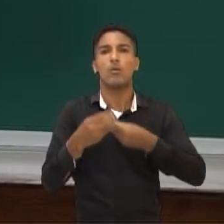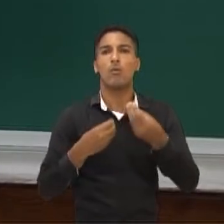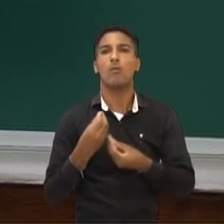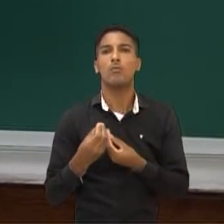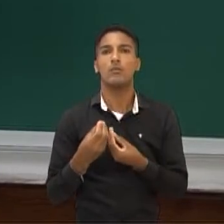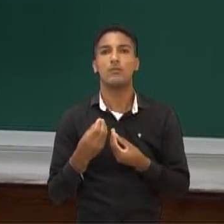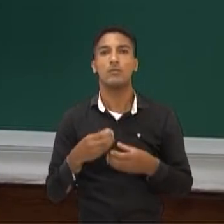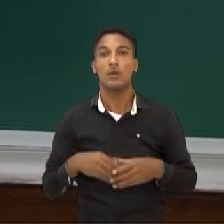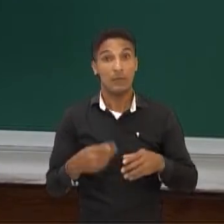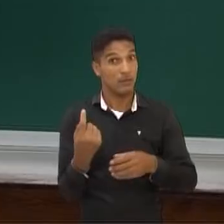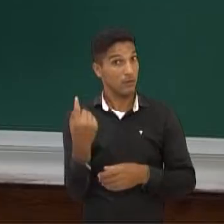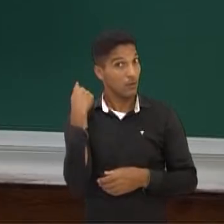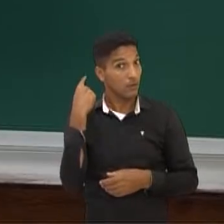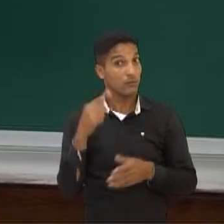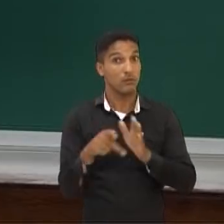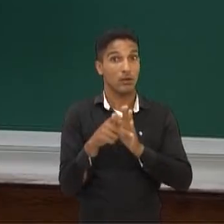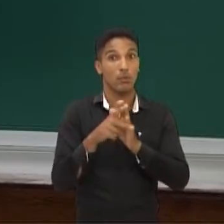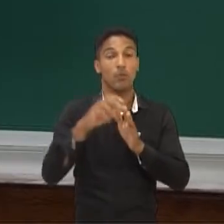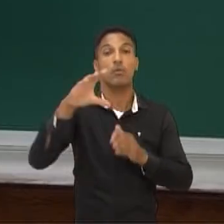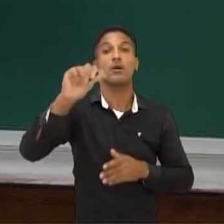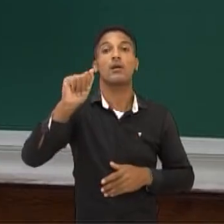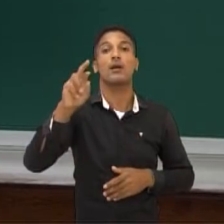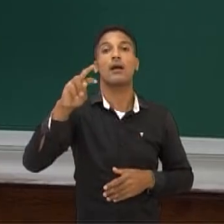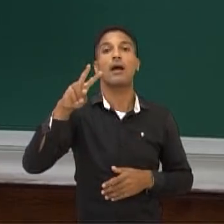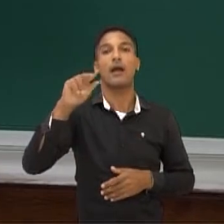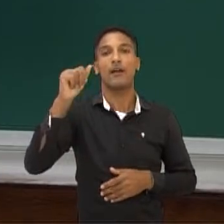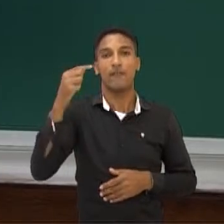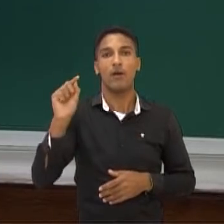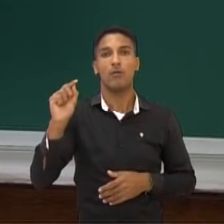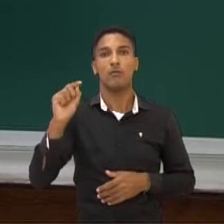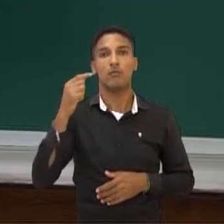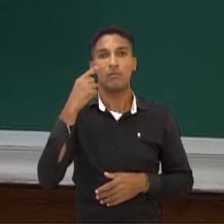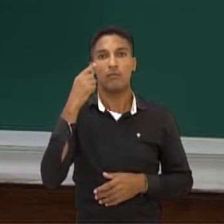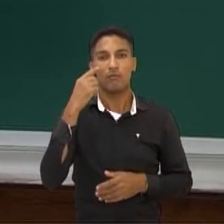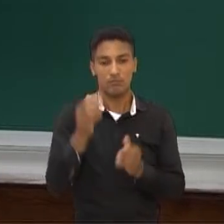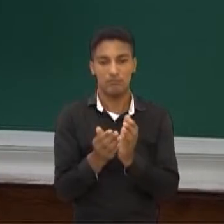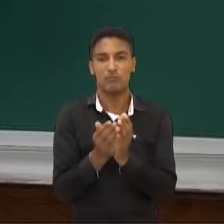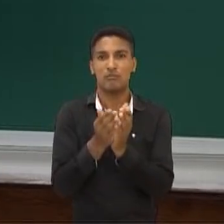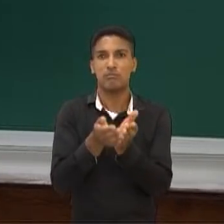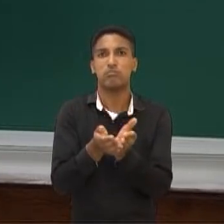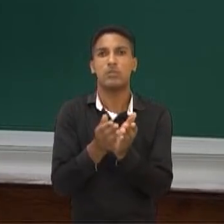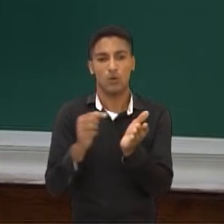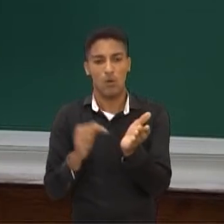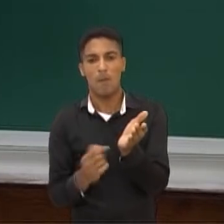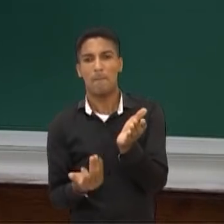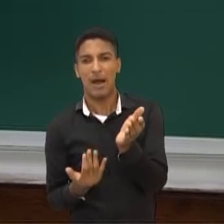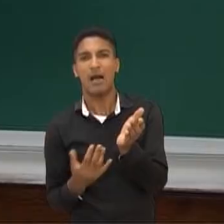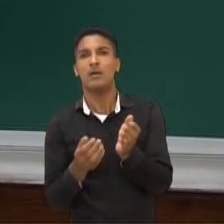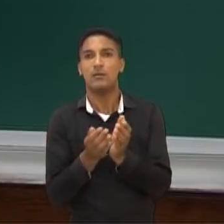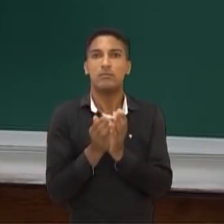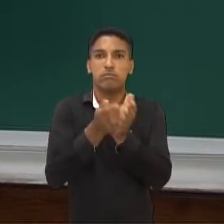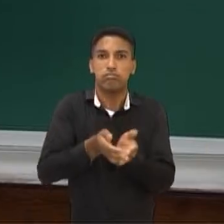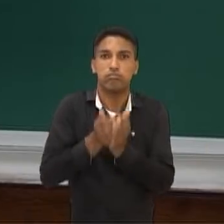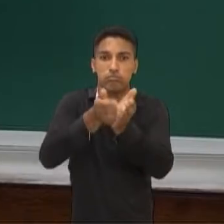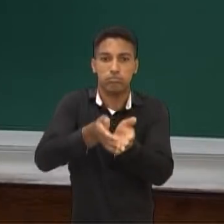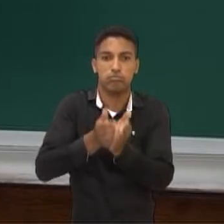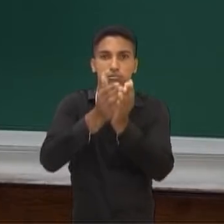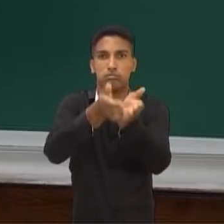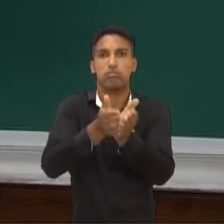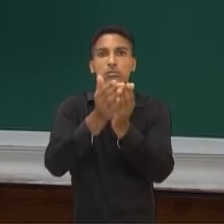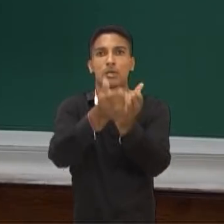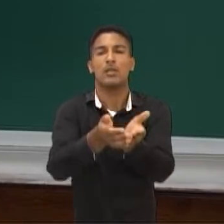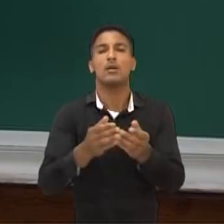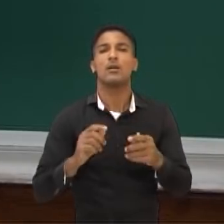sistema que tivesse um rendimento muito grande. Só que eles viram que não tem como travar, não tem como você isolar o calor.